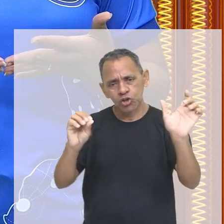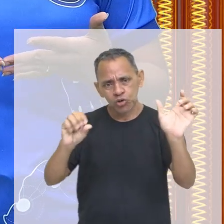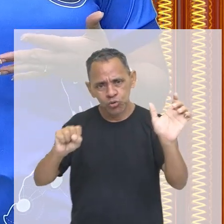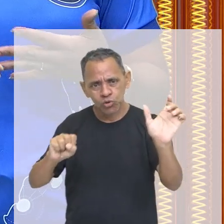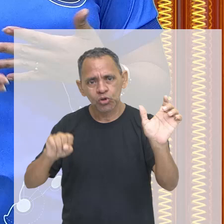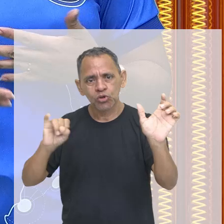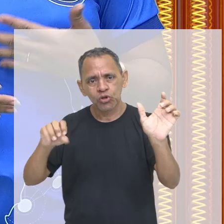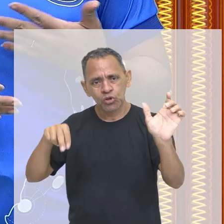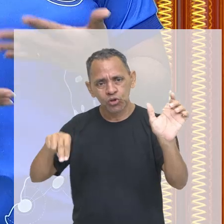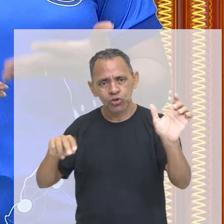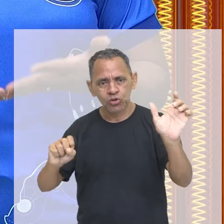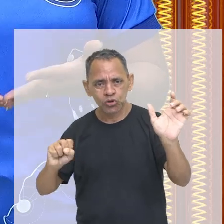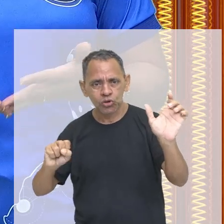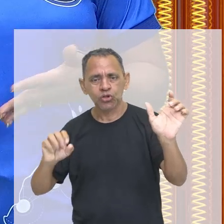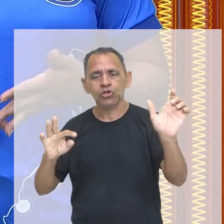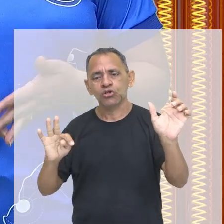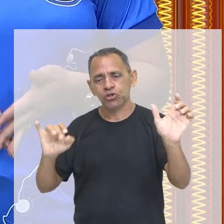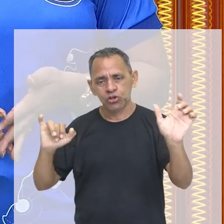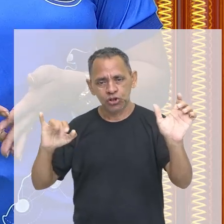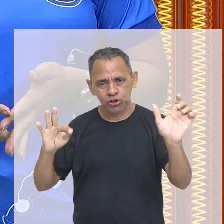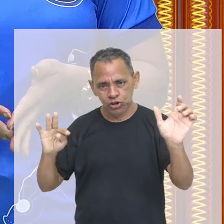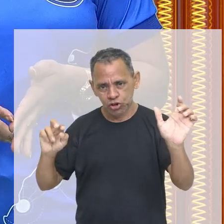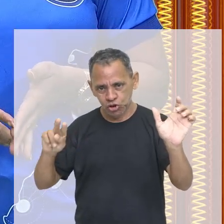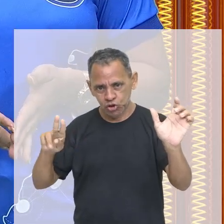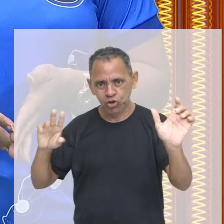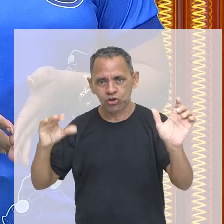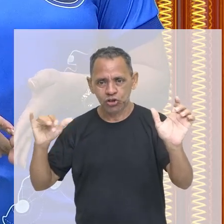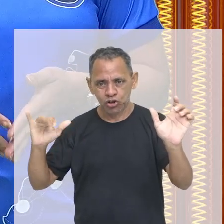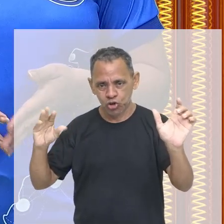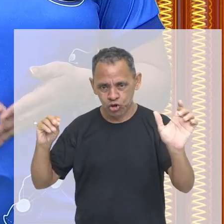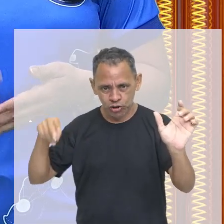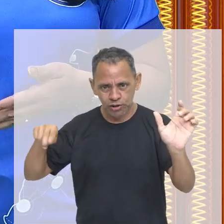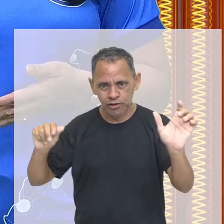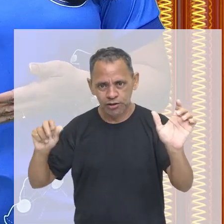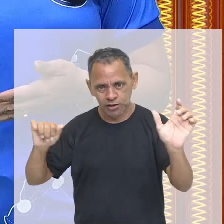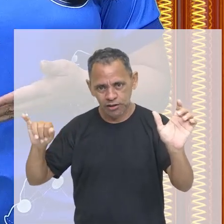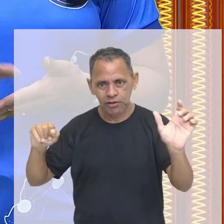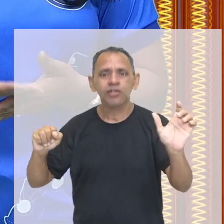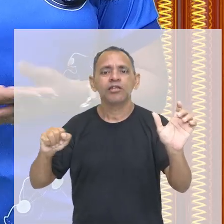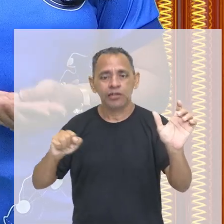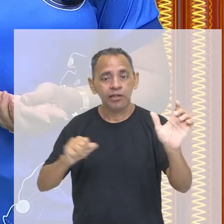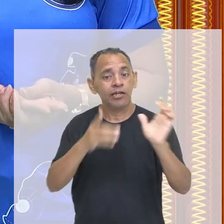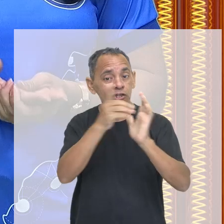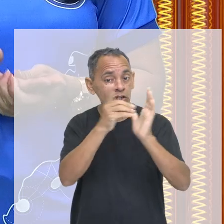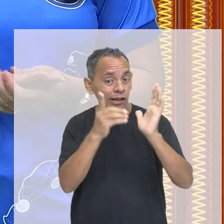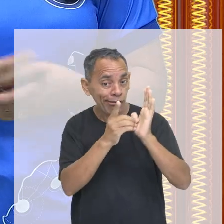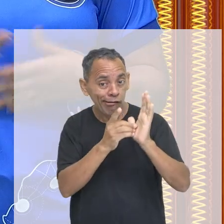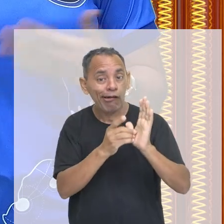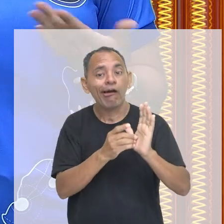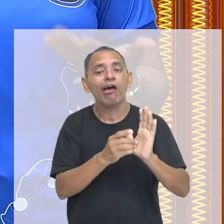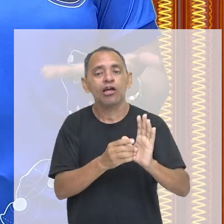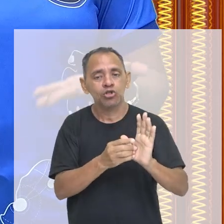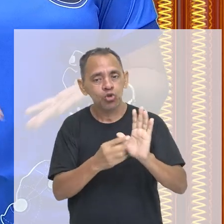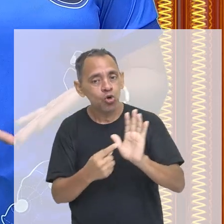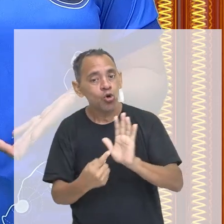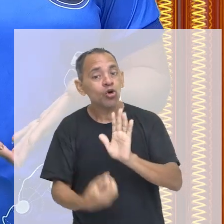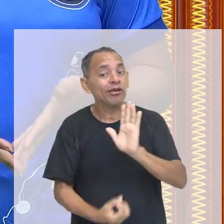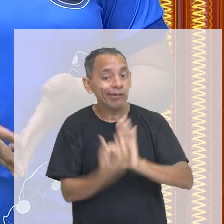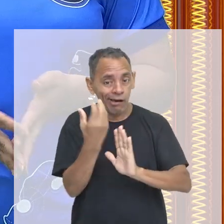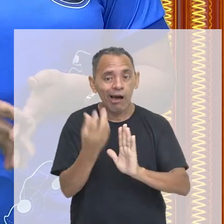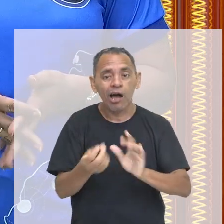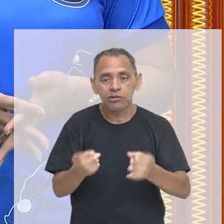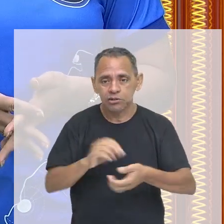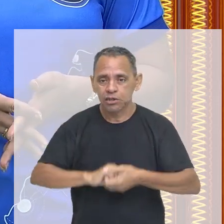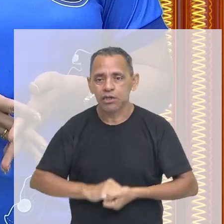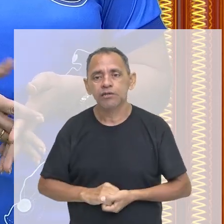institucionais? Eram justamente decretos emitidos pelo governo militar em que eram colocados ali os anseios, que deveriam